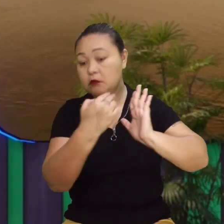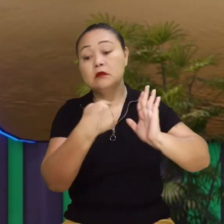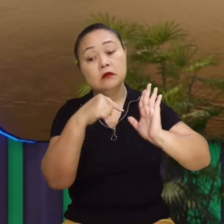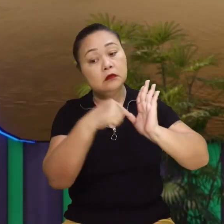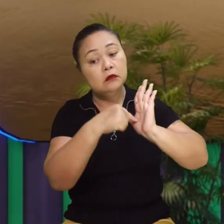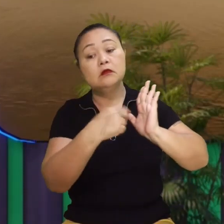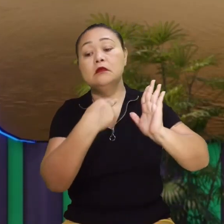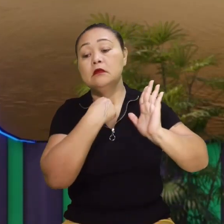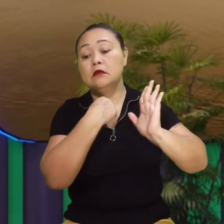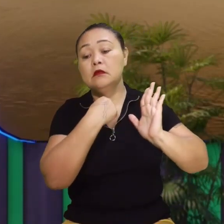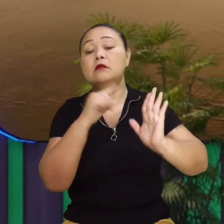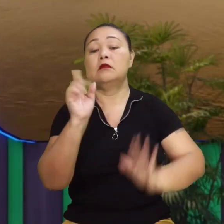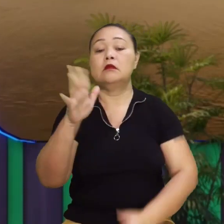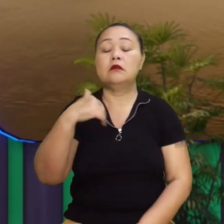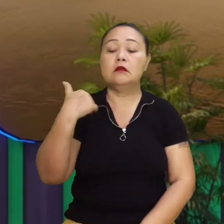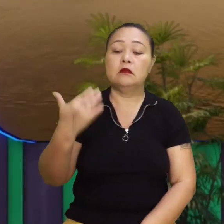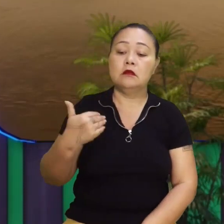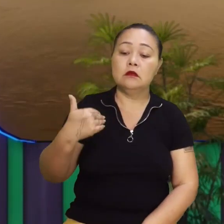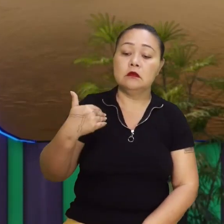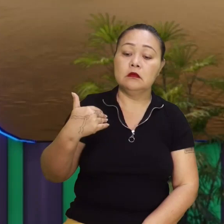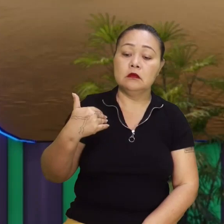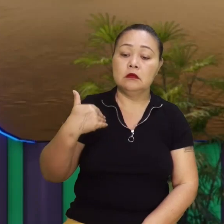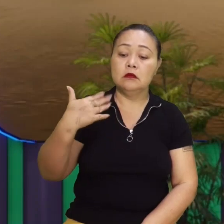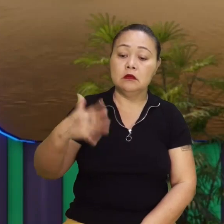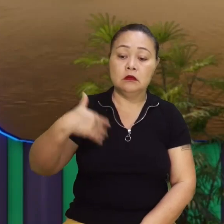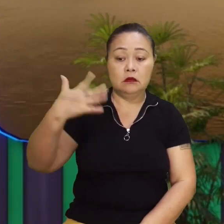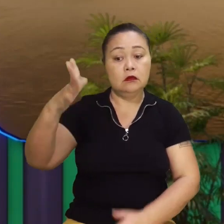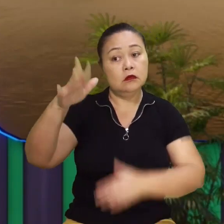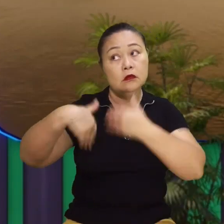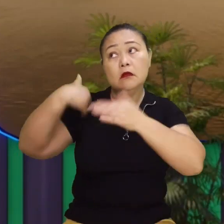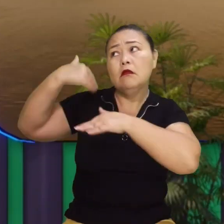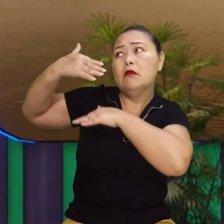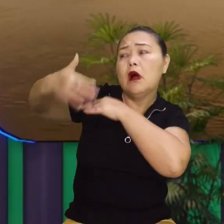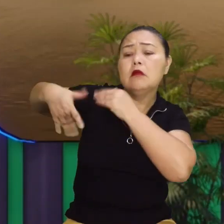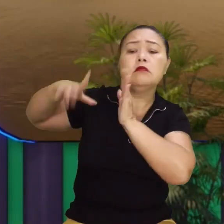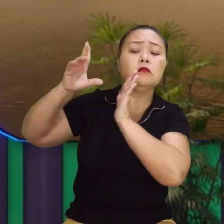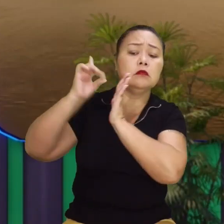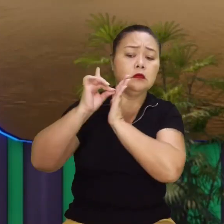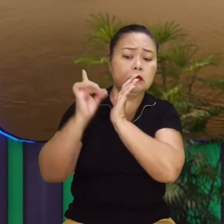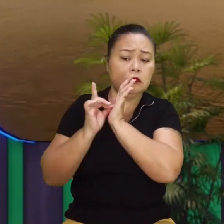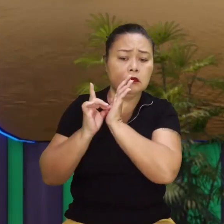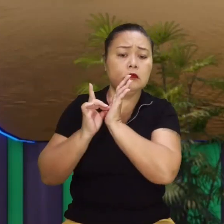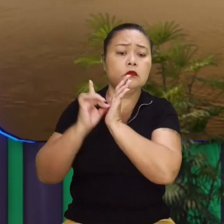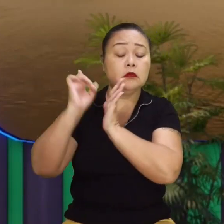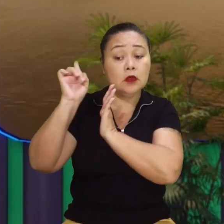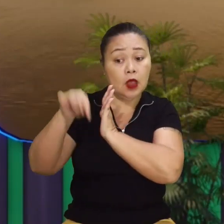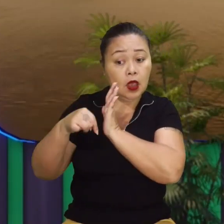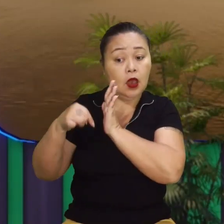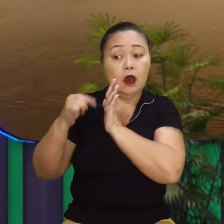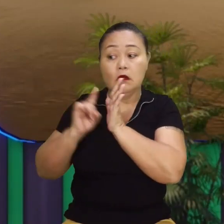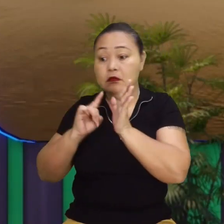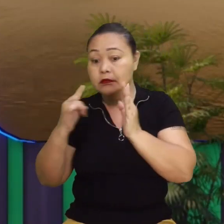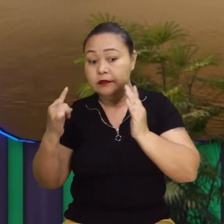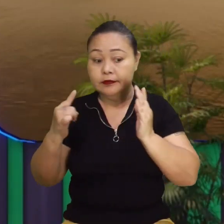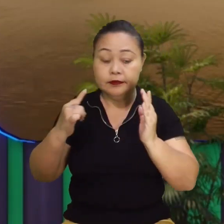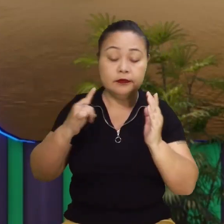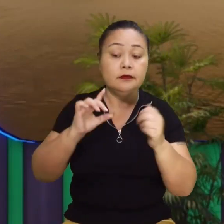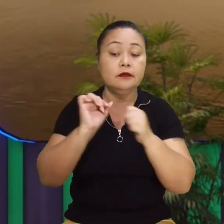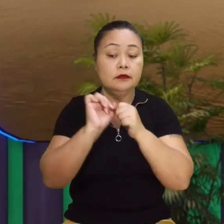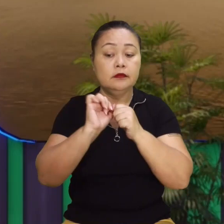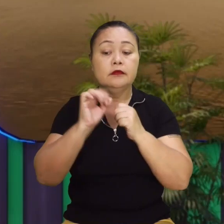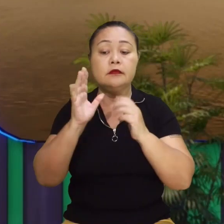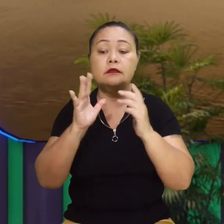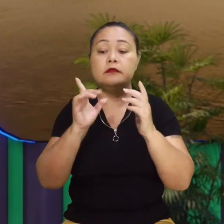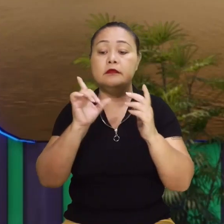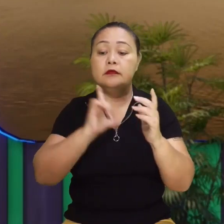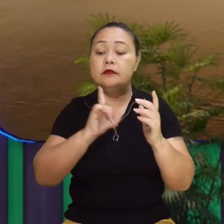isso tem gerado ao longo de décadas tem sido motivo de conflito entre